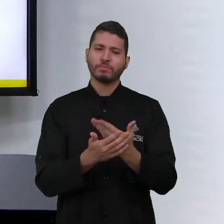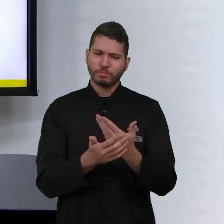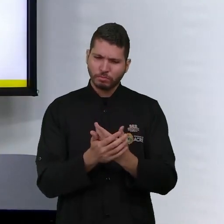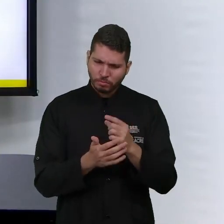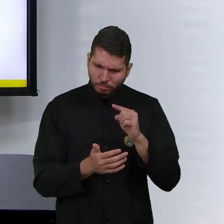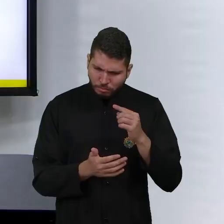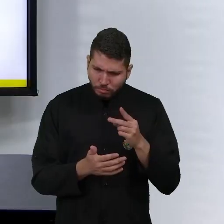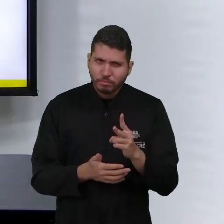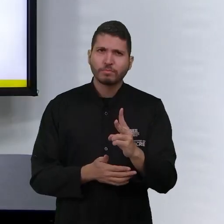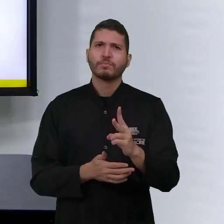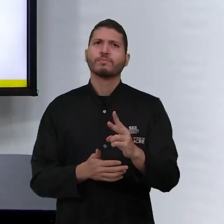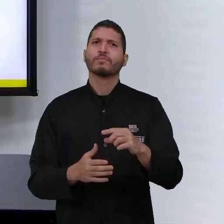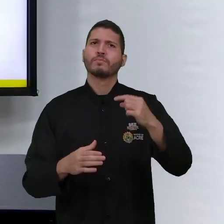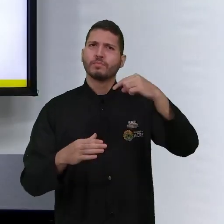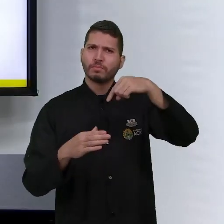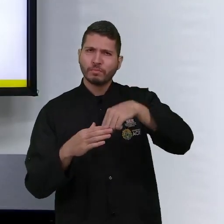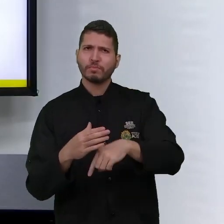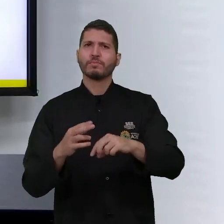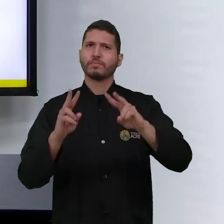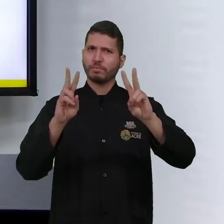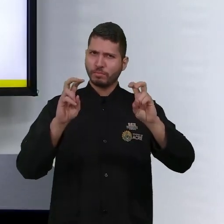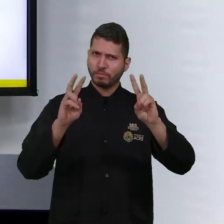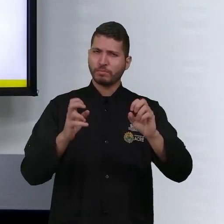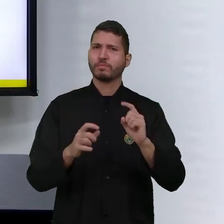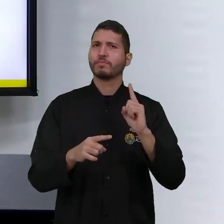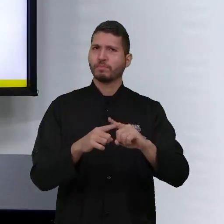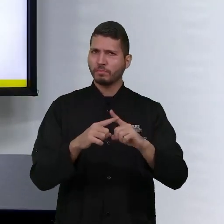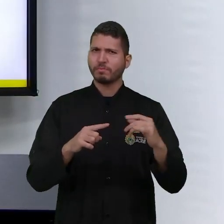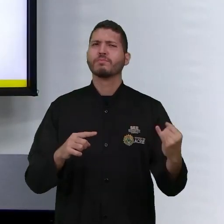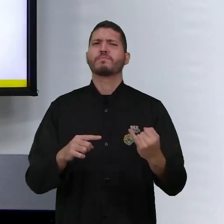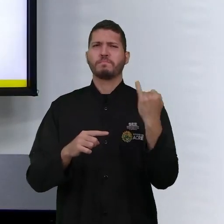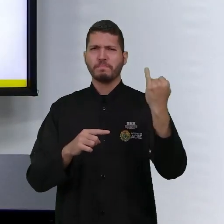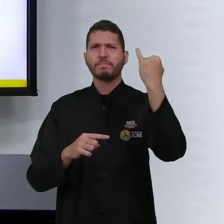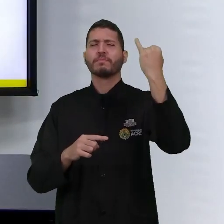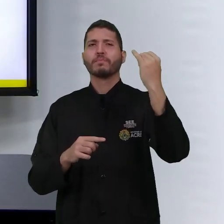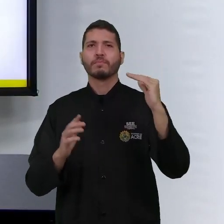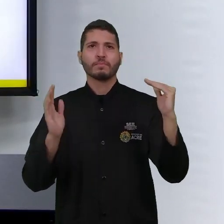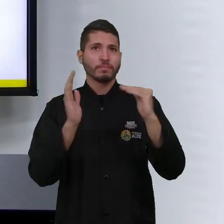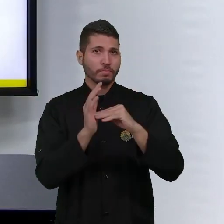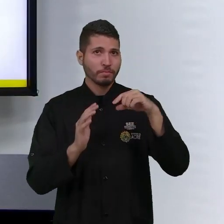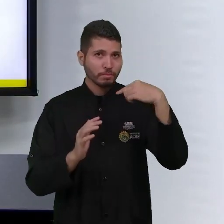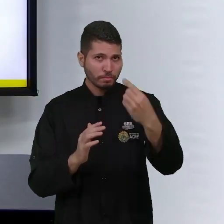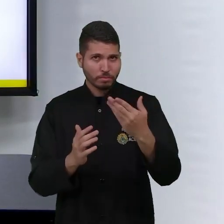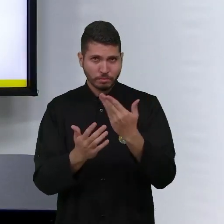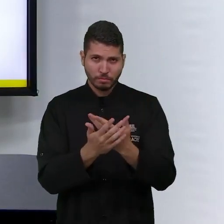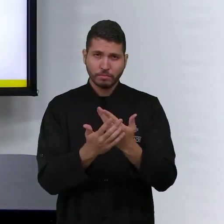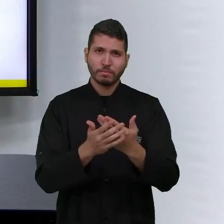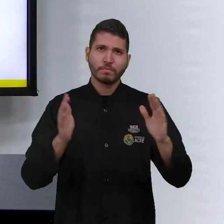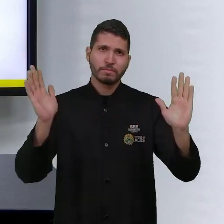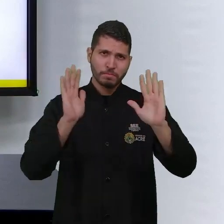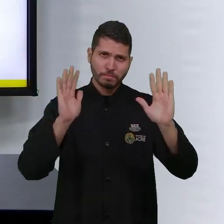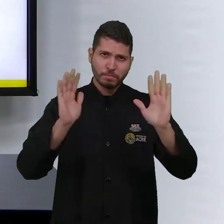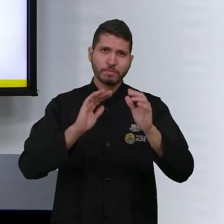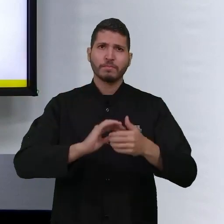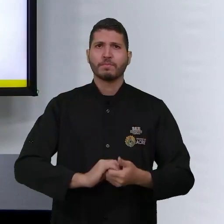fundo esse assunto, que ele é muito importante, e eu vejo você em uma próxima aula. Até mais, tchau, tchau!